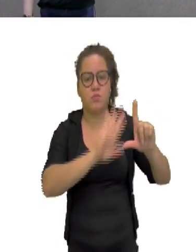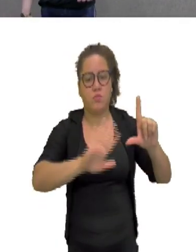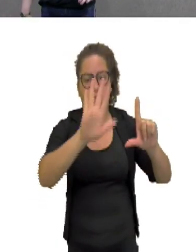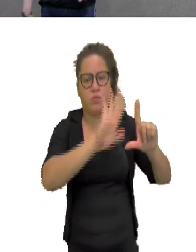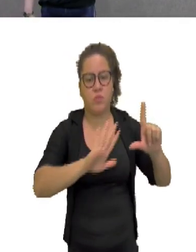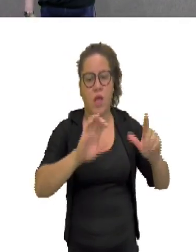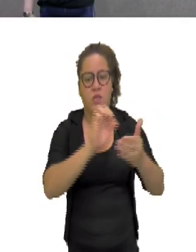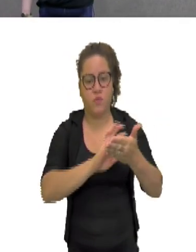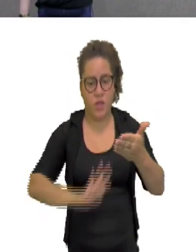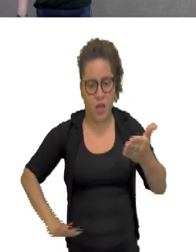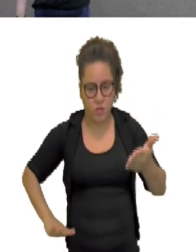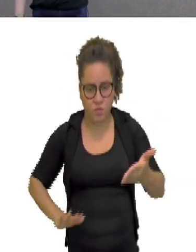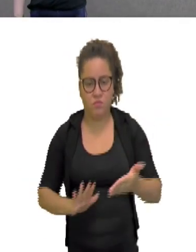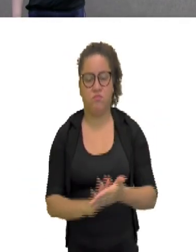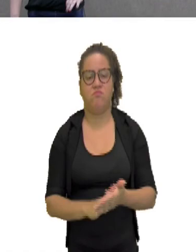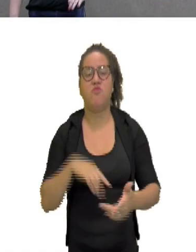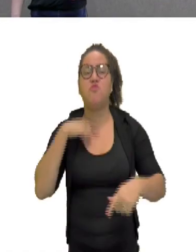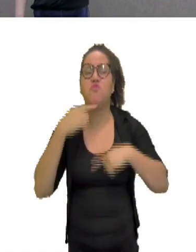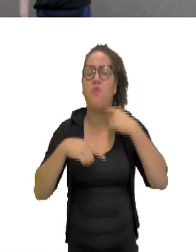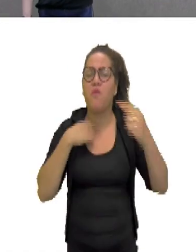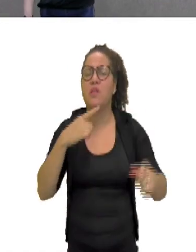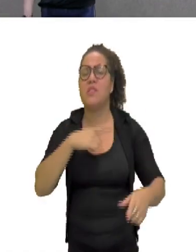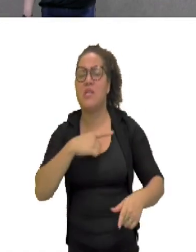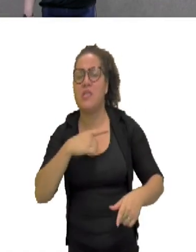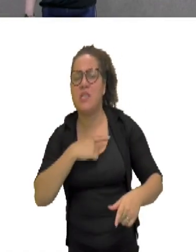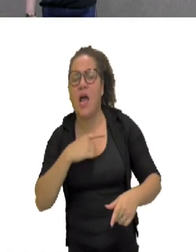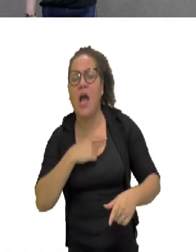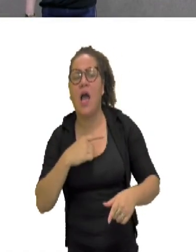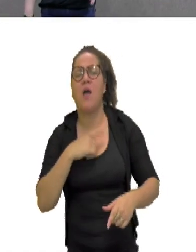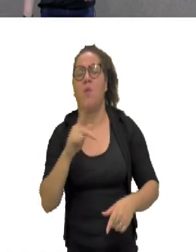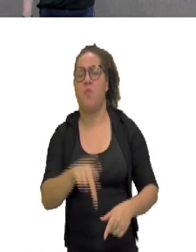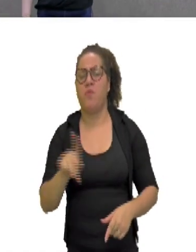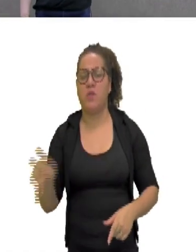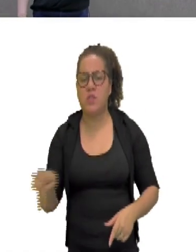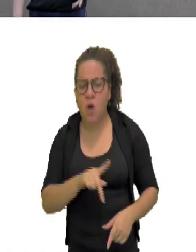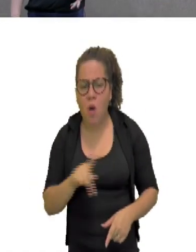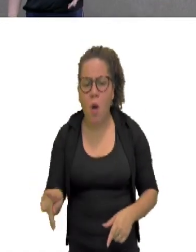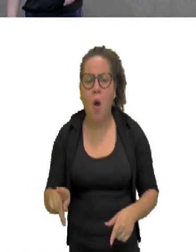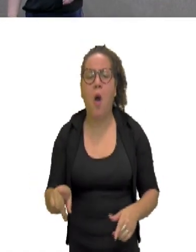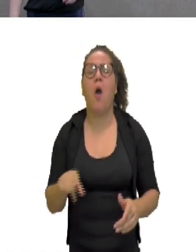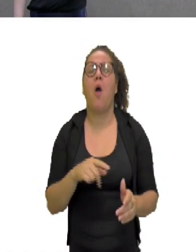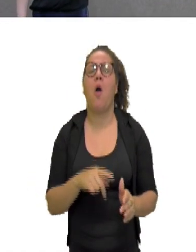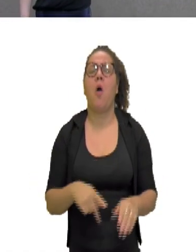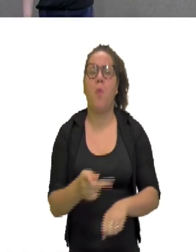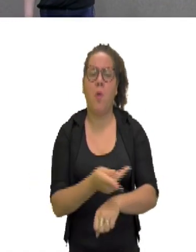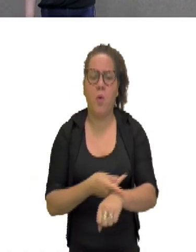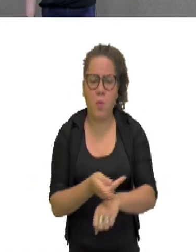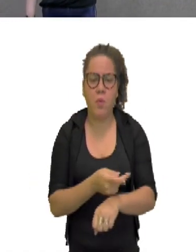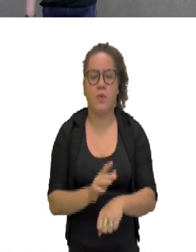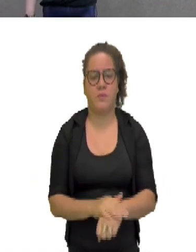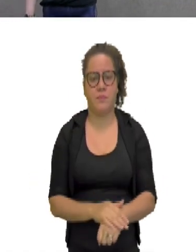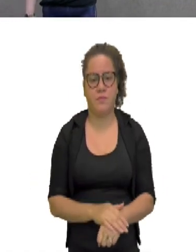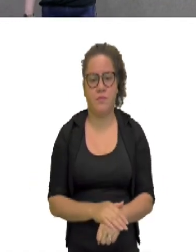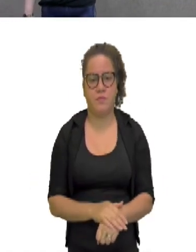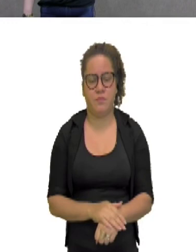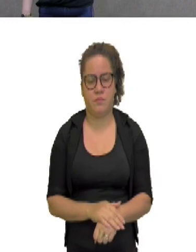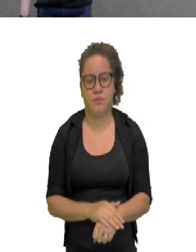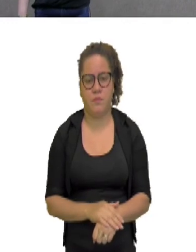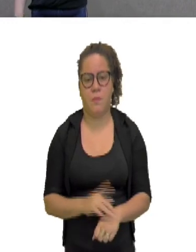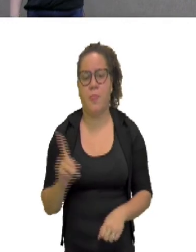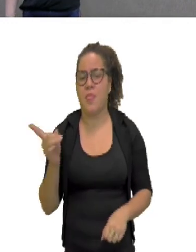Se tiver dúvida, procure o seu professor lá no fórum da plataforma ou no chat. Não